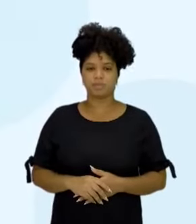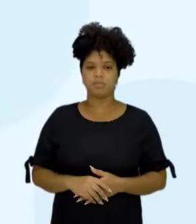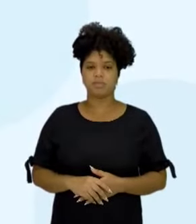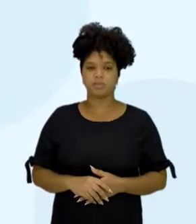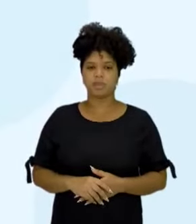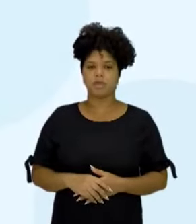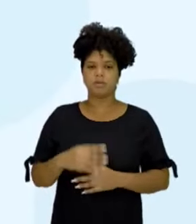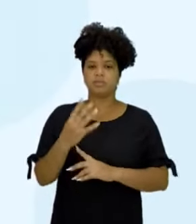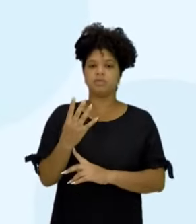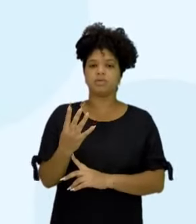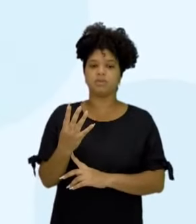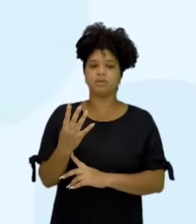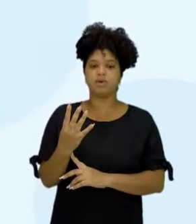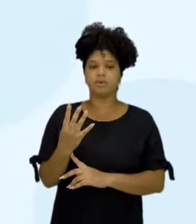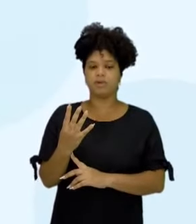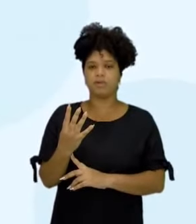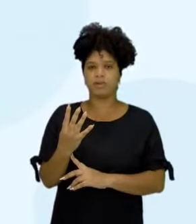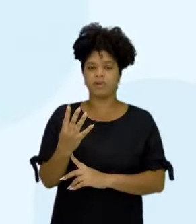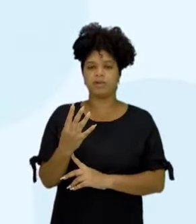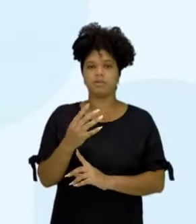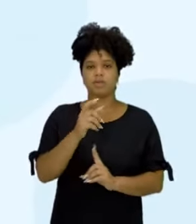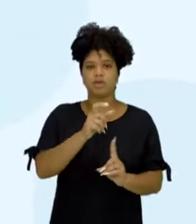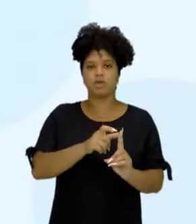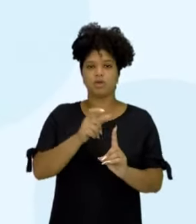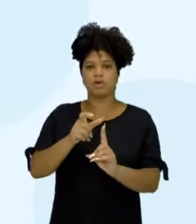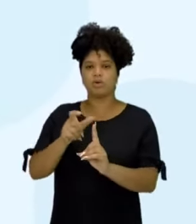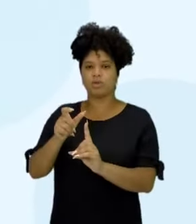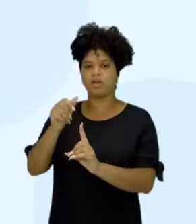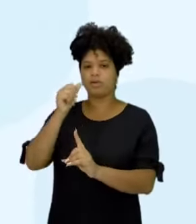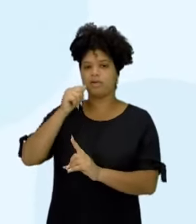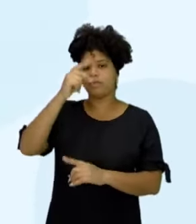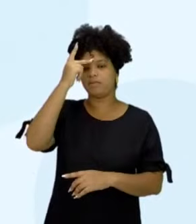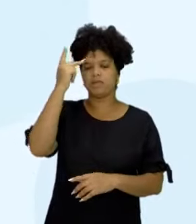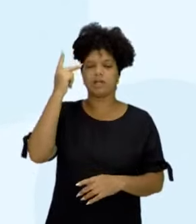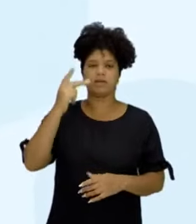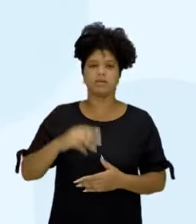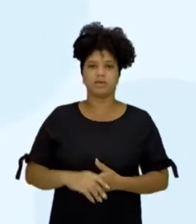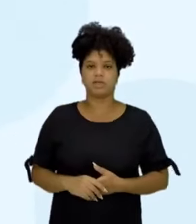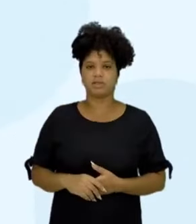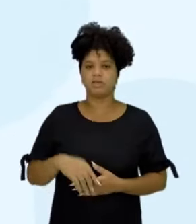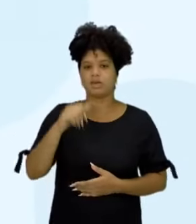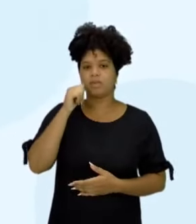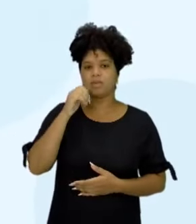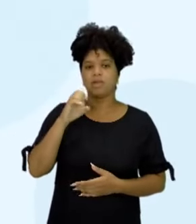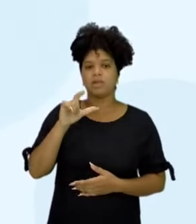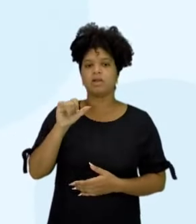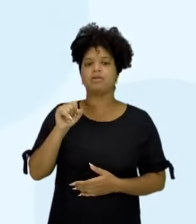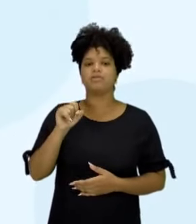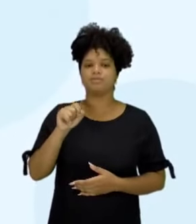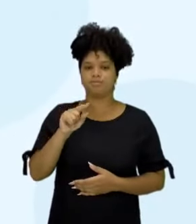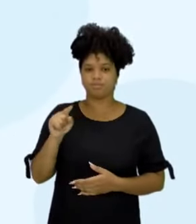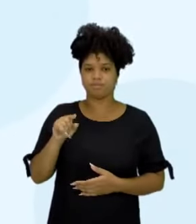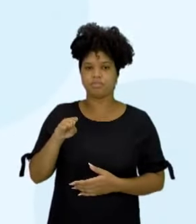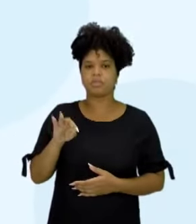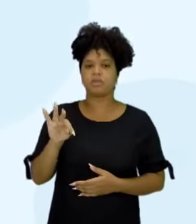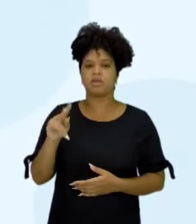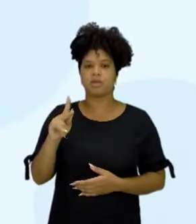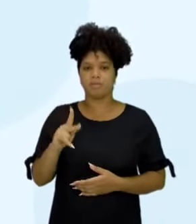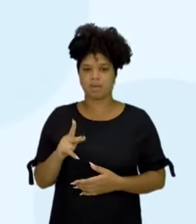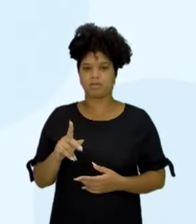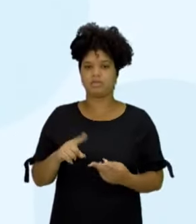aqui quatro, né, mulheres: Elizabeth Blackwell, Selina Teutsch, Jane